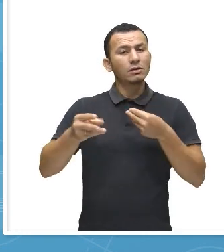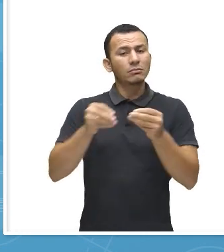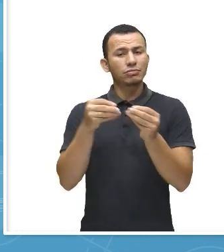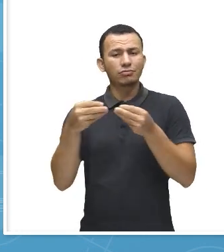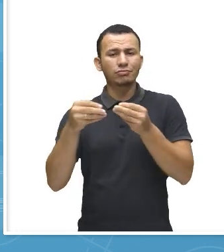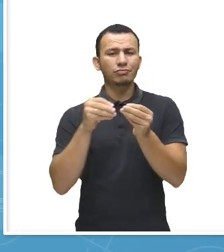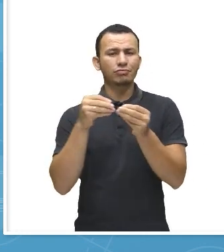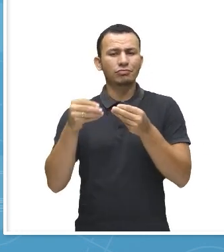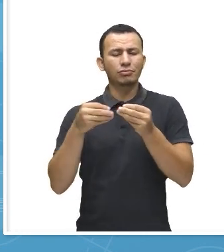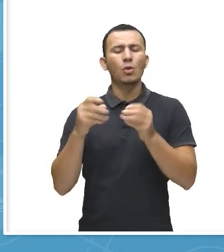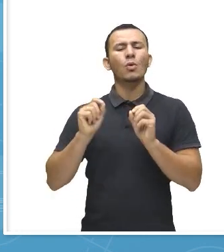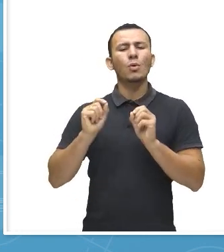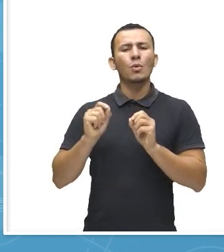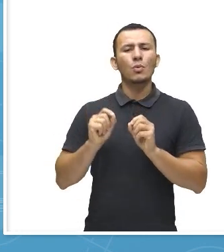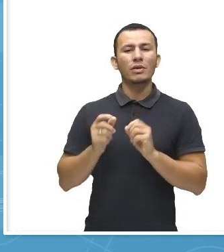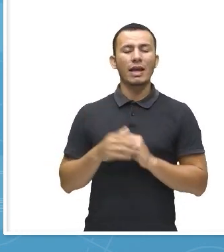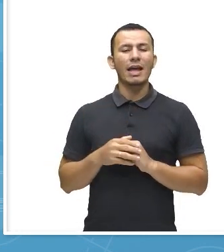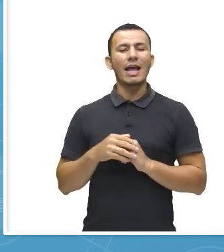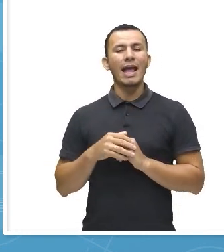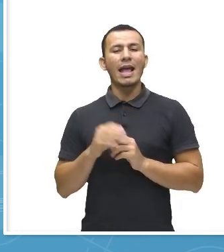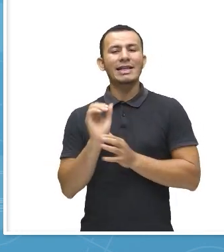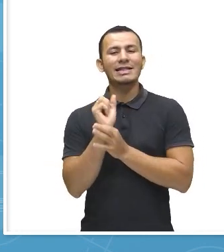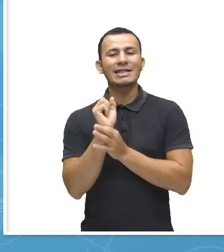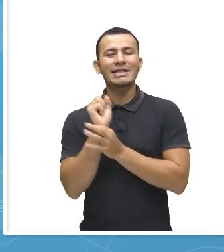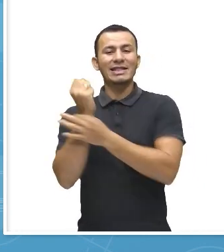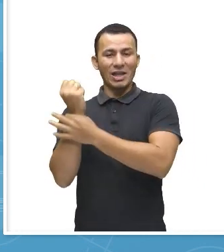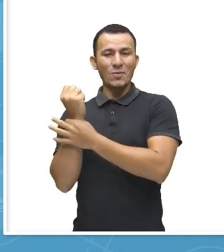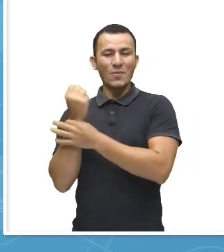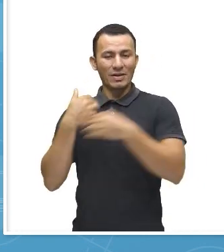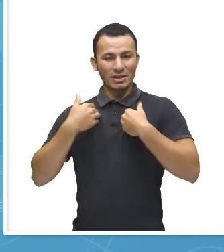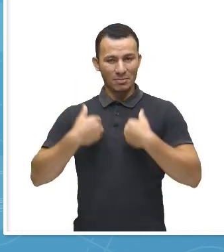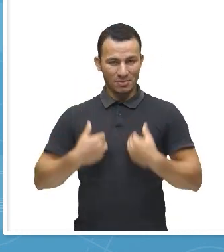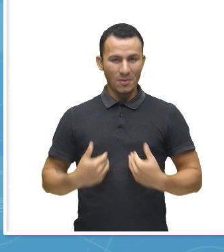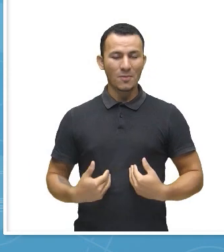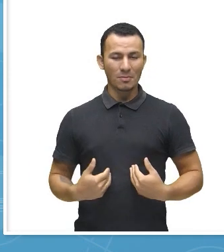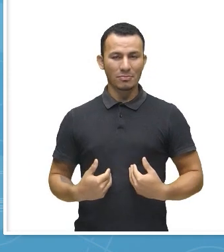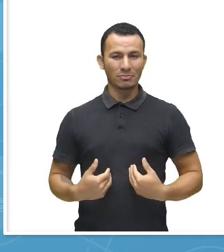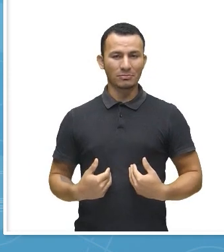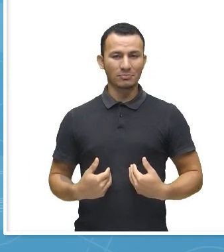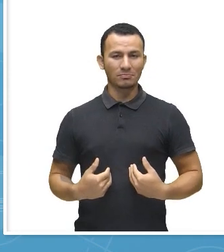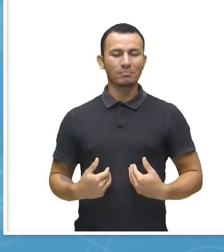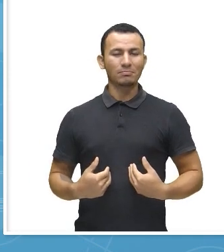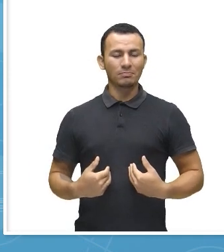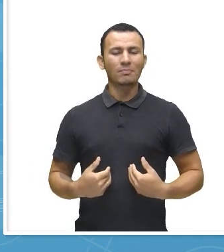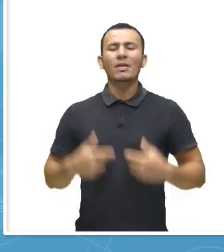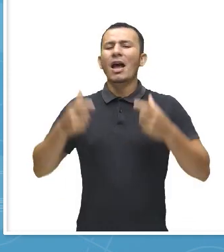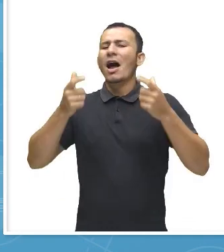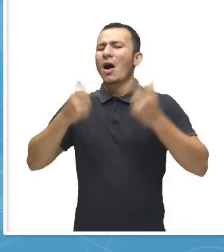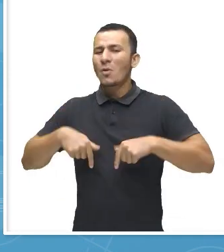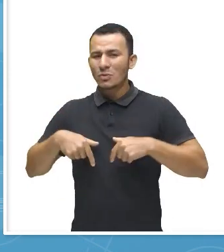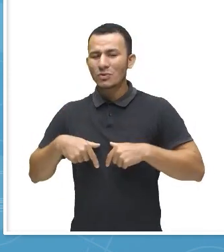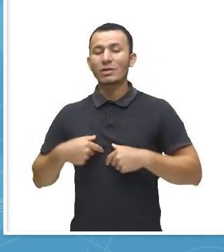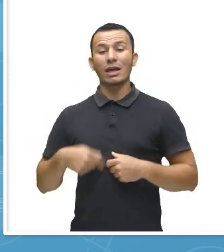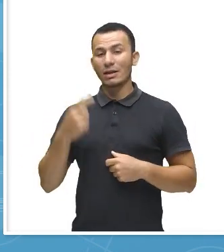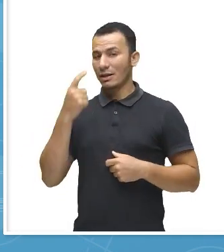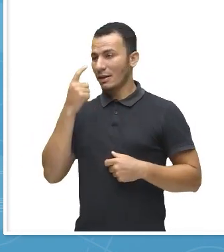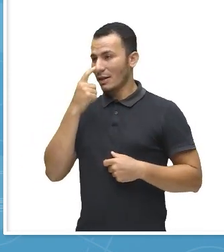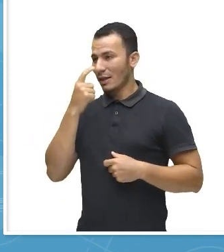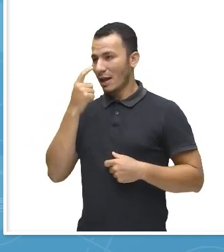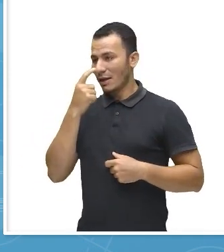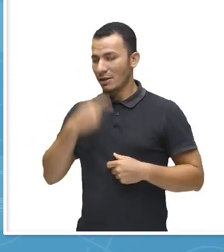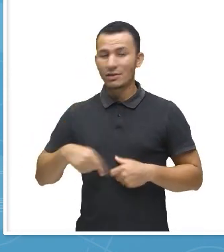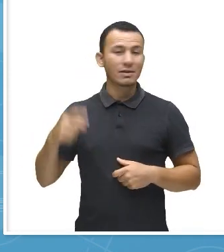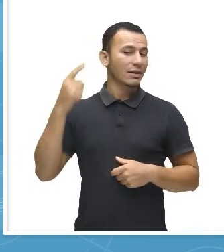e fornece sustentação ao corpo. E ele pode ser encontrado no nariz e